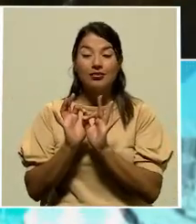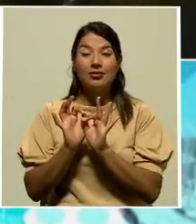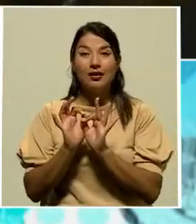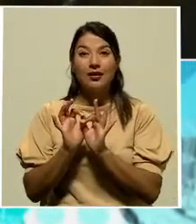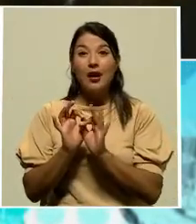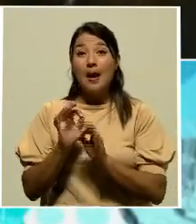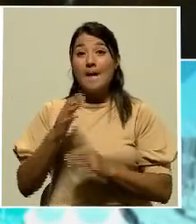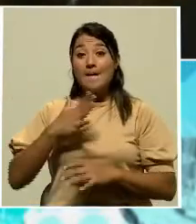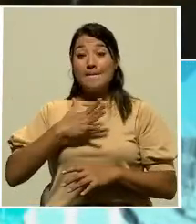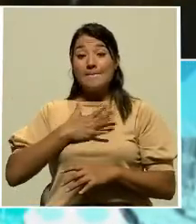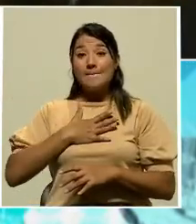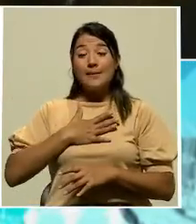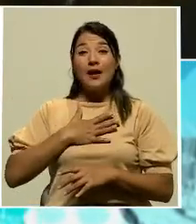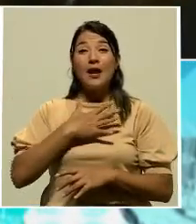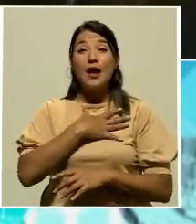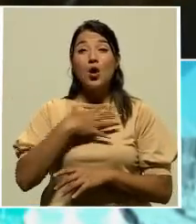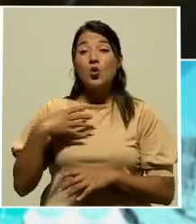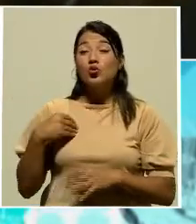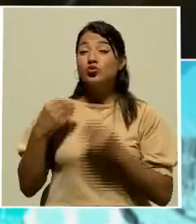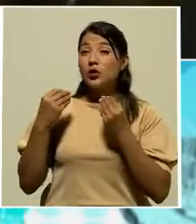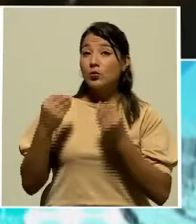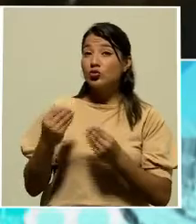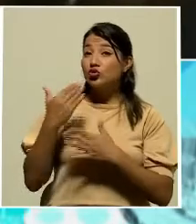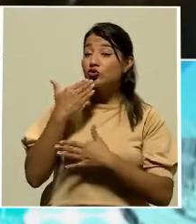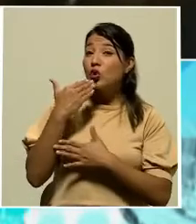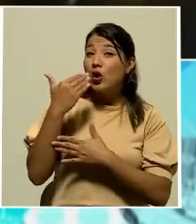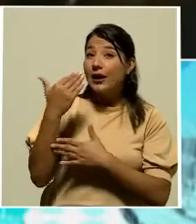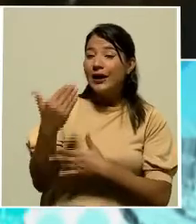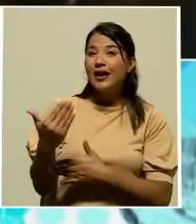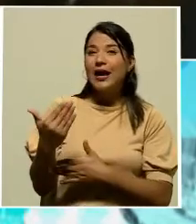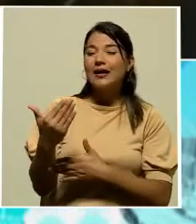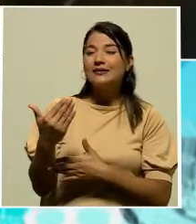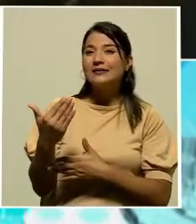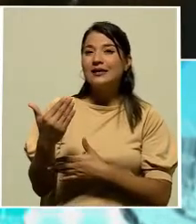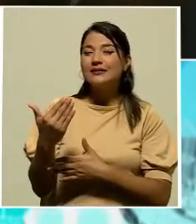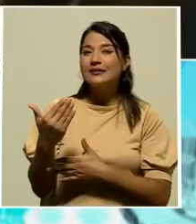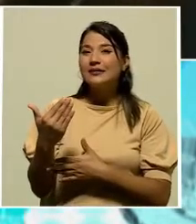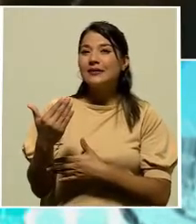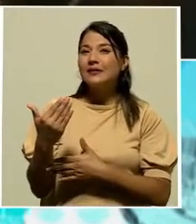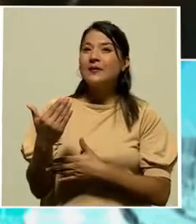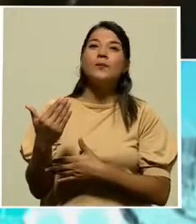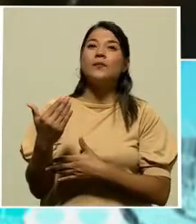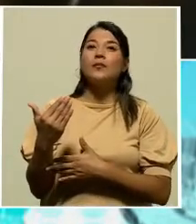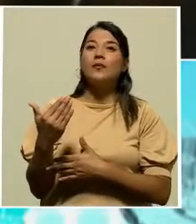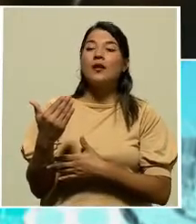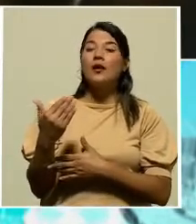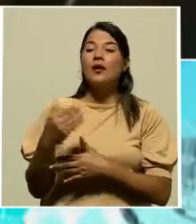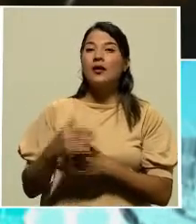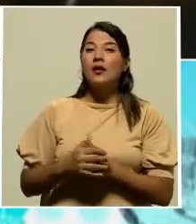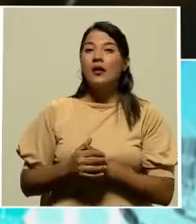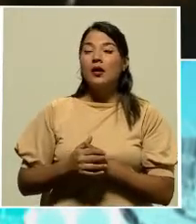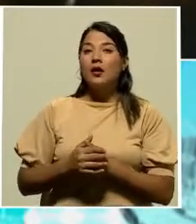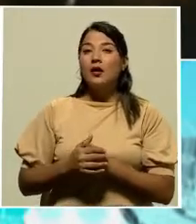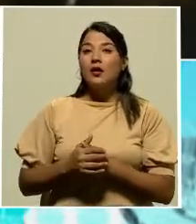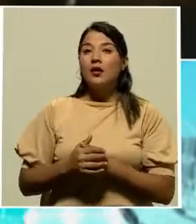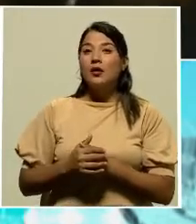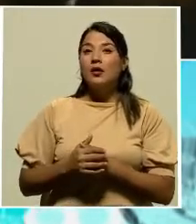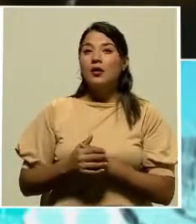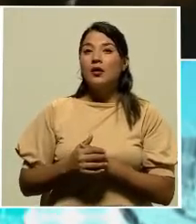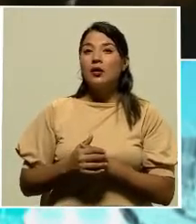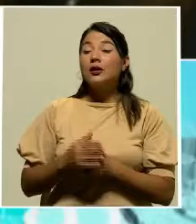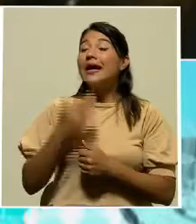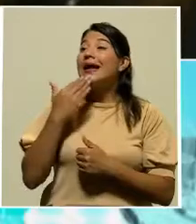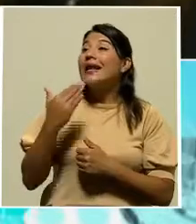A mim me encanta e eu agradeço muitíssimo ao canal 13 por a reabertura, não, do espaço para